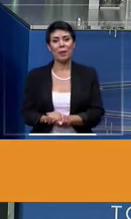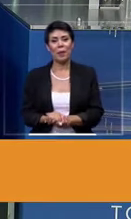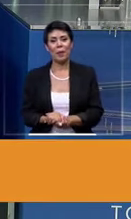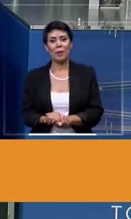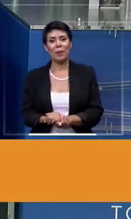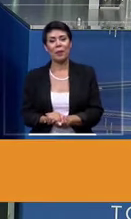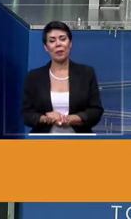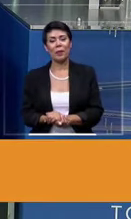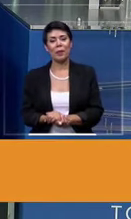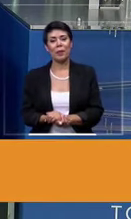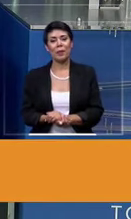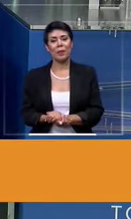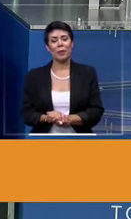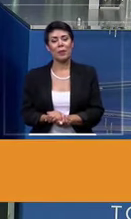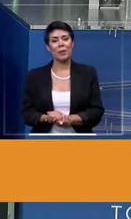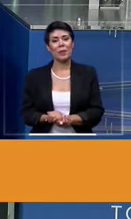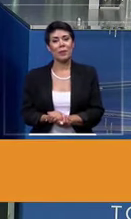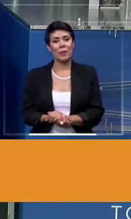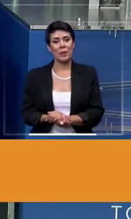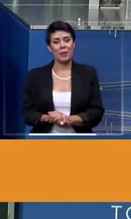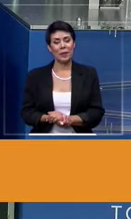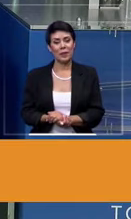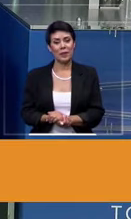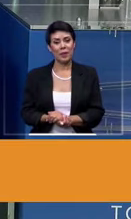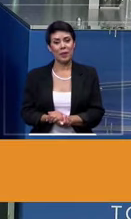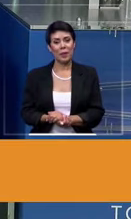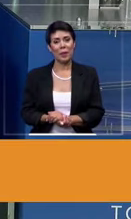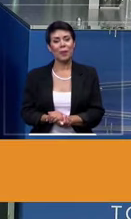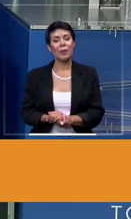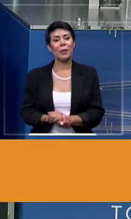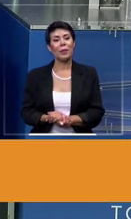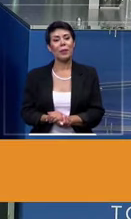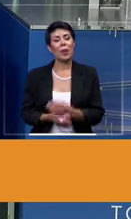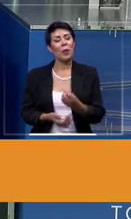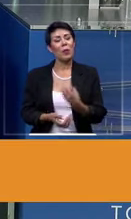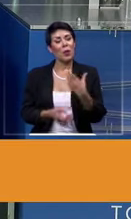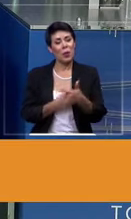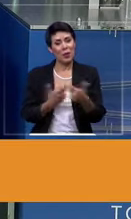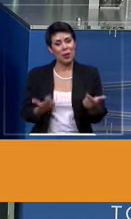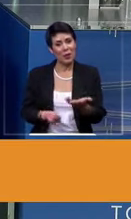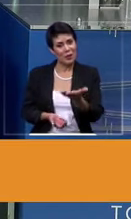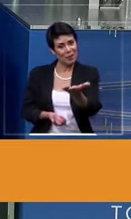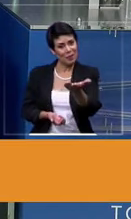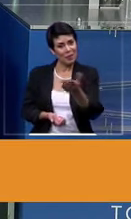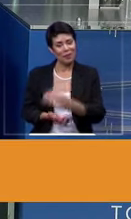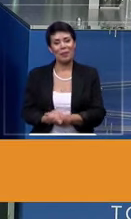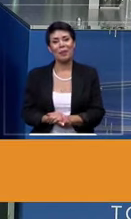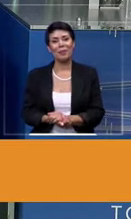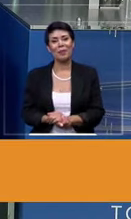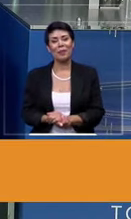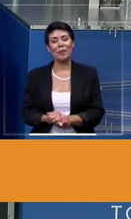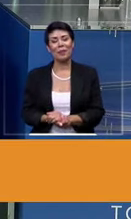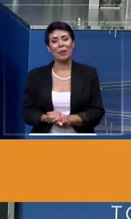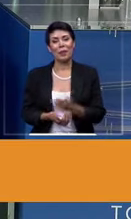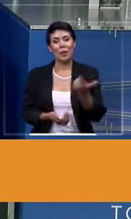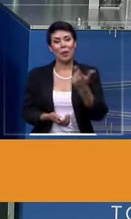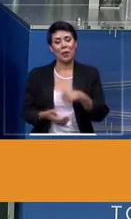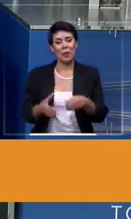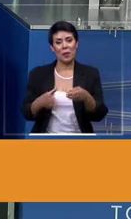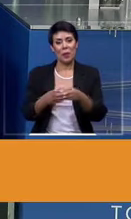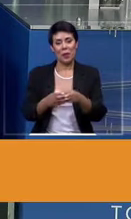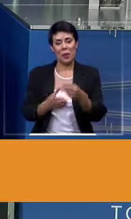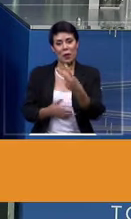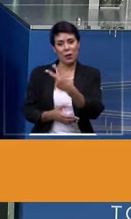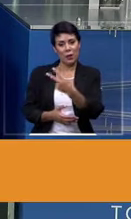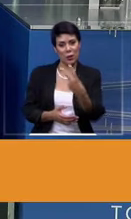31. Já foram sorteados 5 números, faltam 15. Boa sorte para você. Bola amarela,